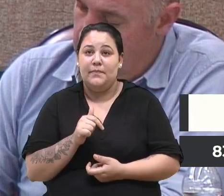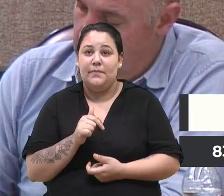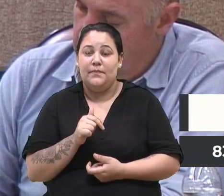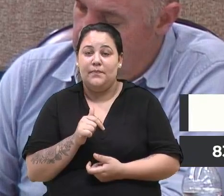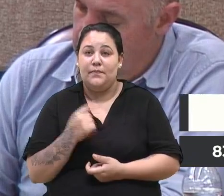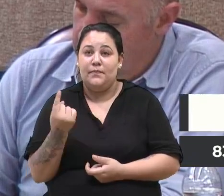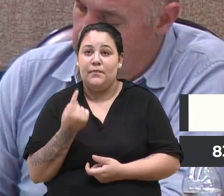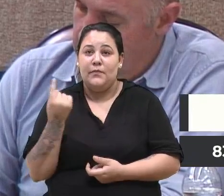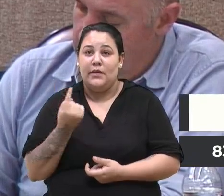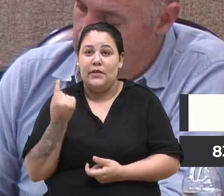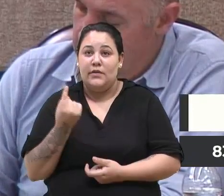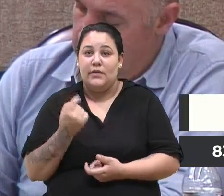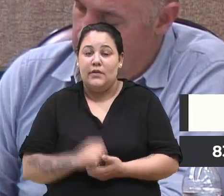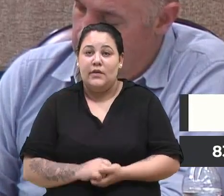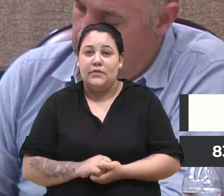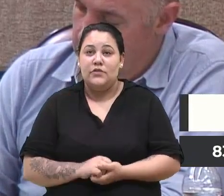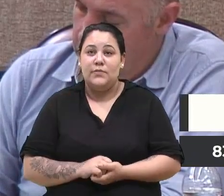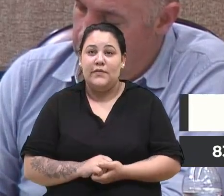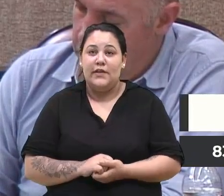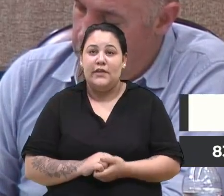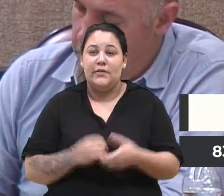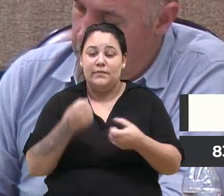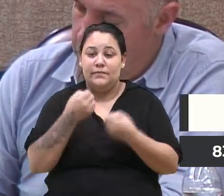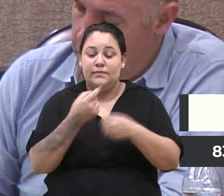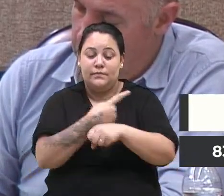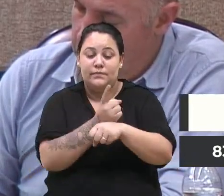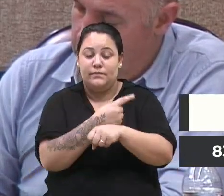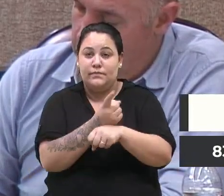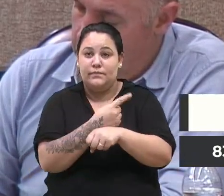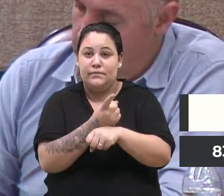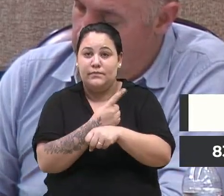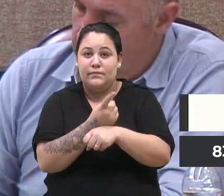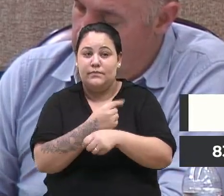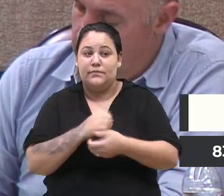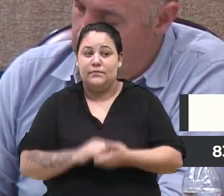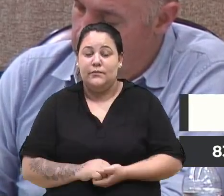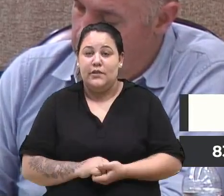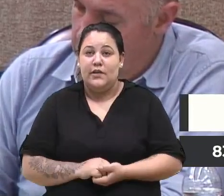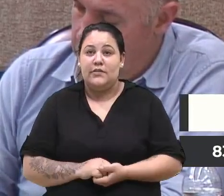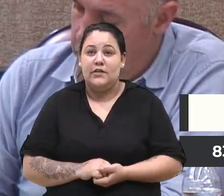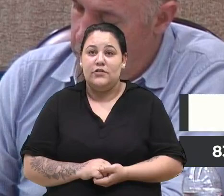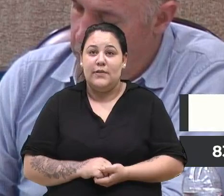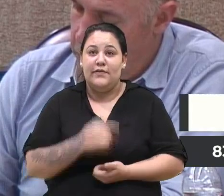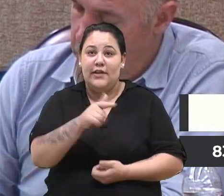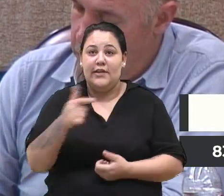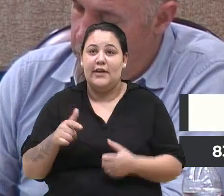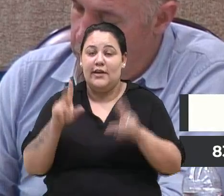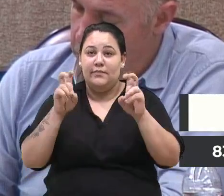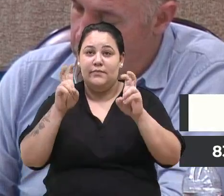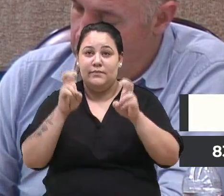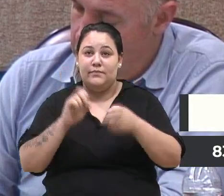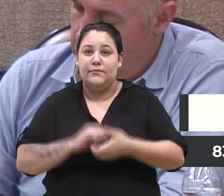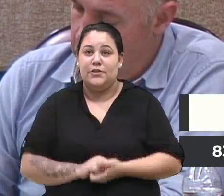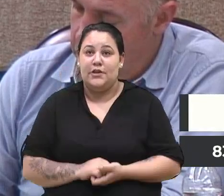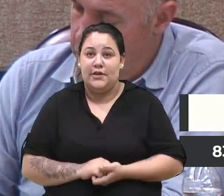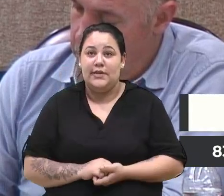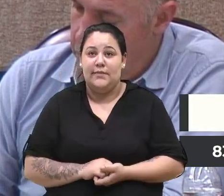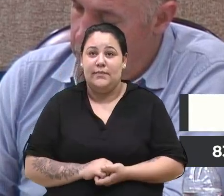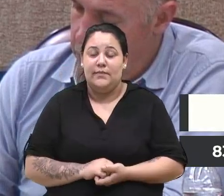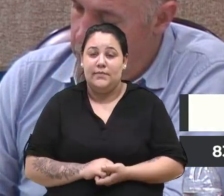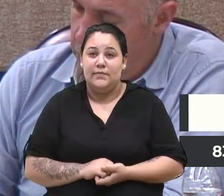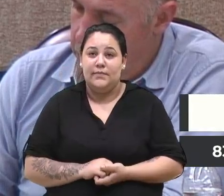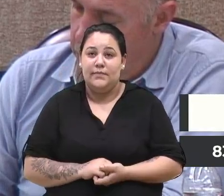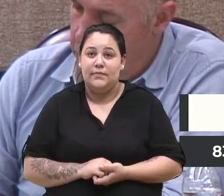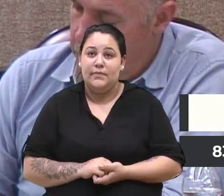veículos de aluguel, táxi, e da outras providências. Na exposição de motivos, o autor